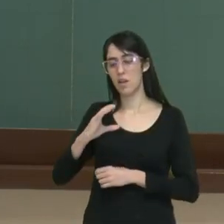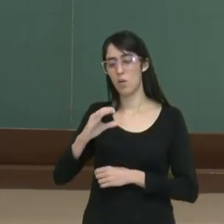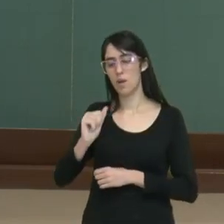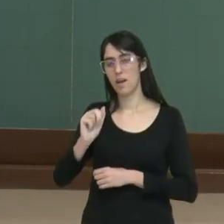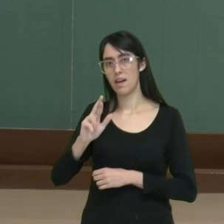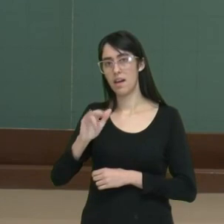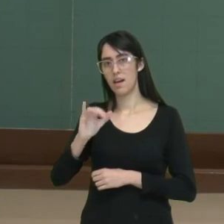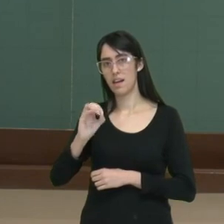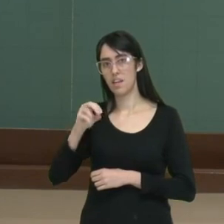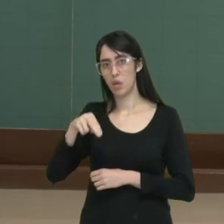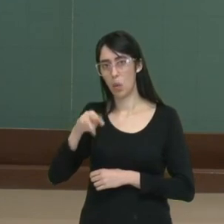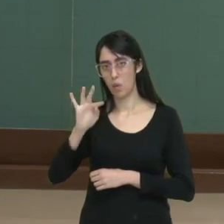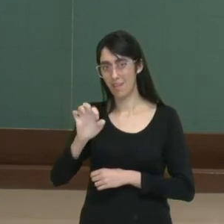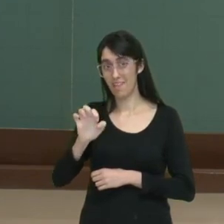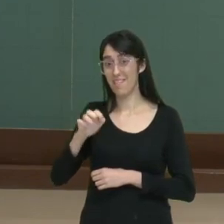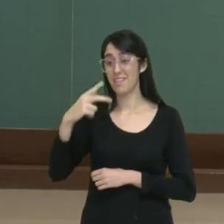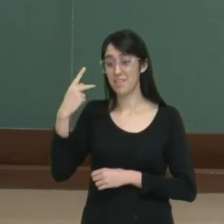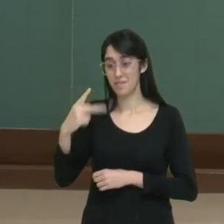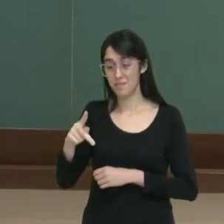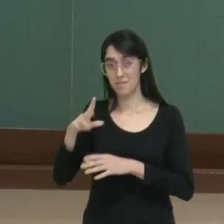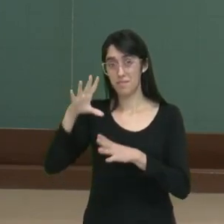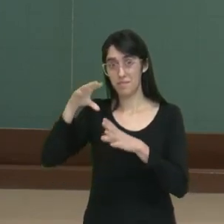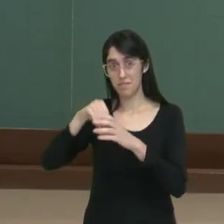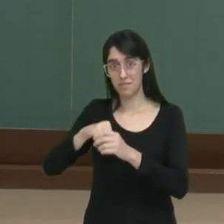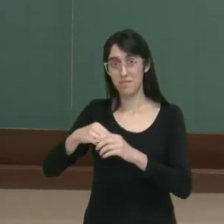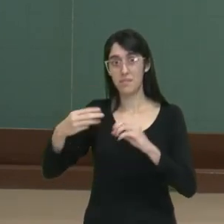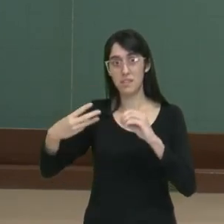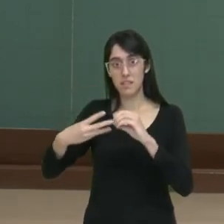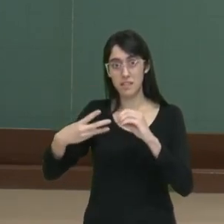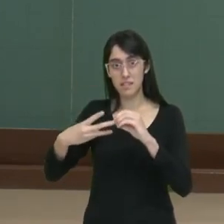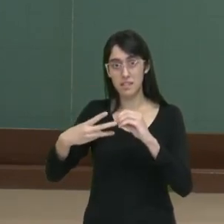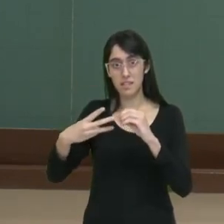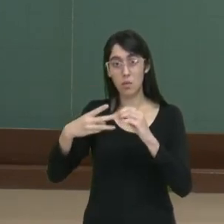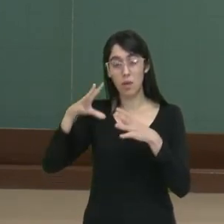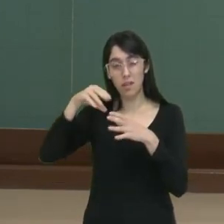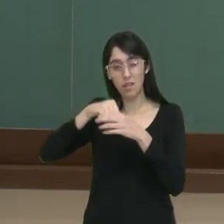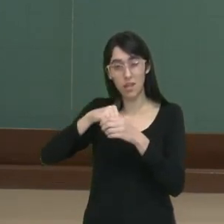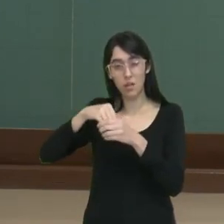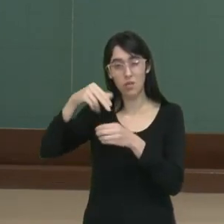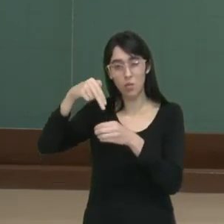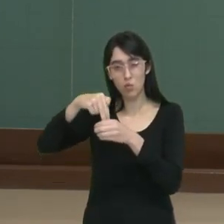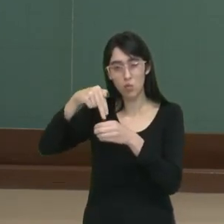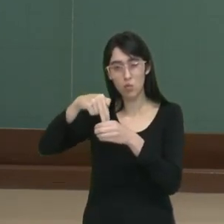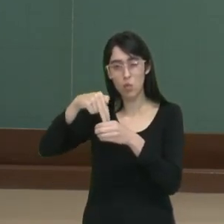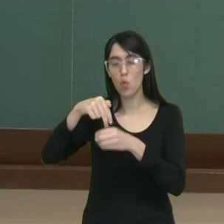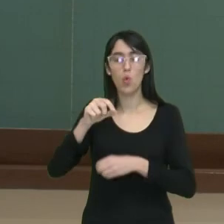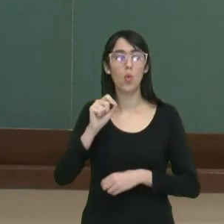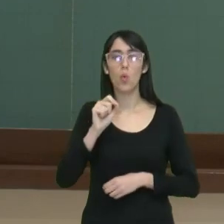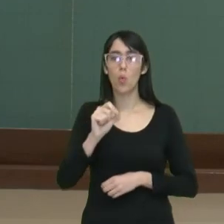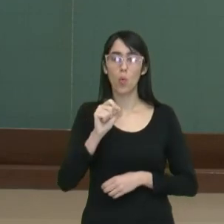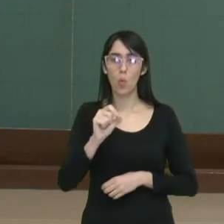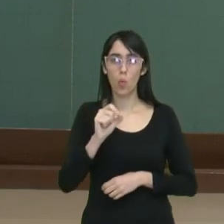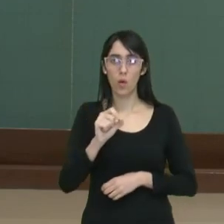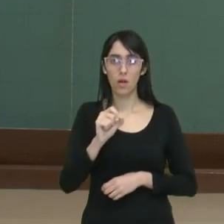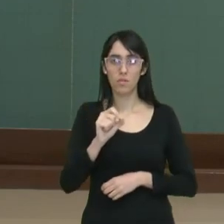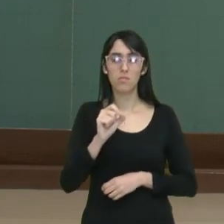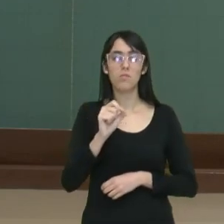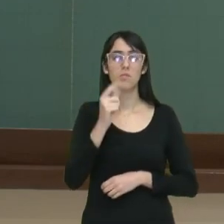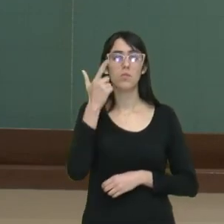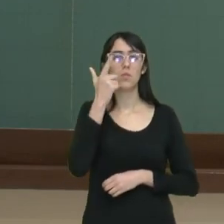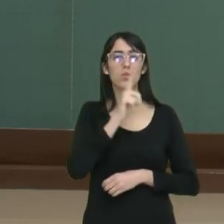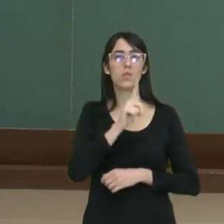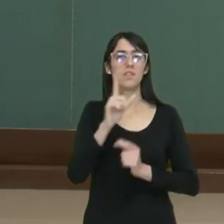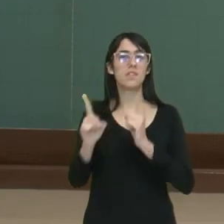eucarionte e é dentro desta célula eucarionte, no núcleo da célula, que nós iremos